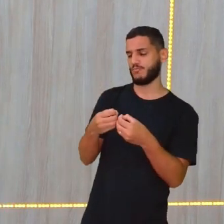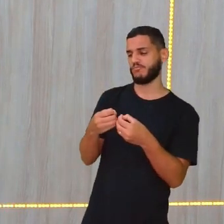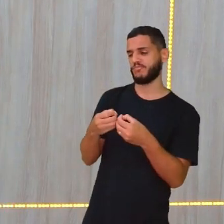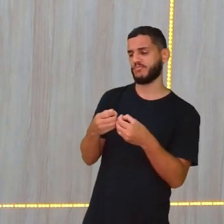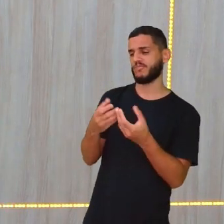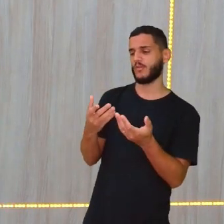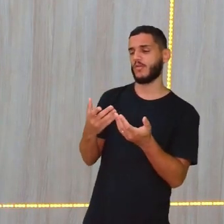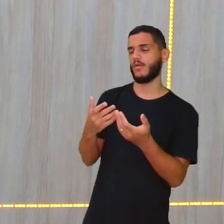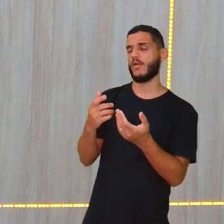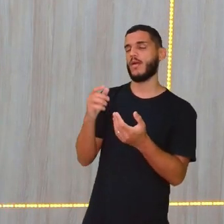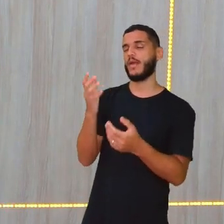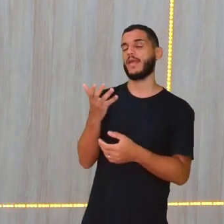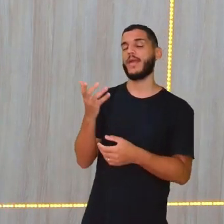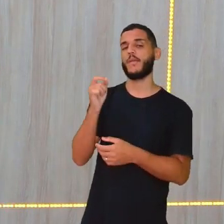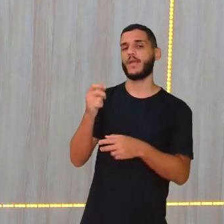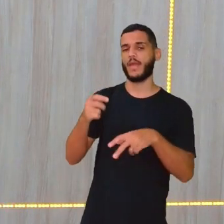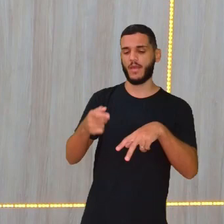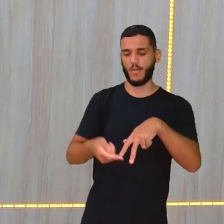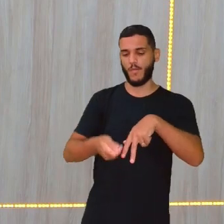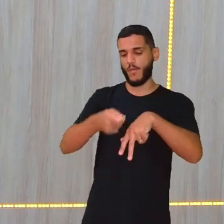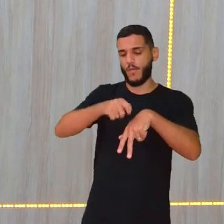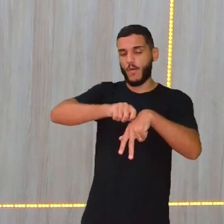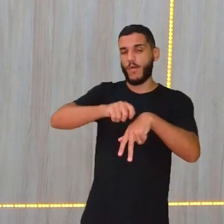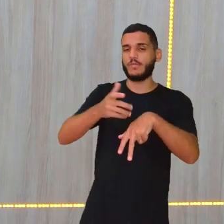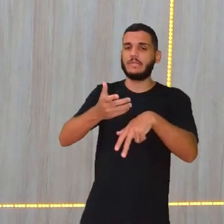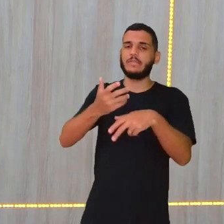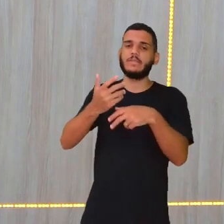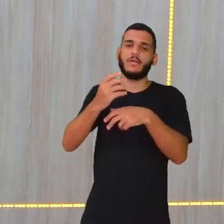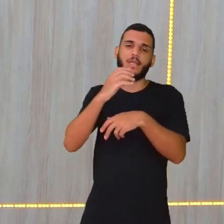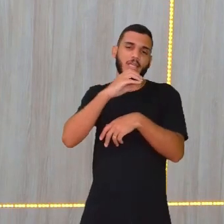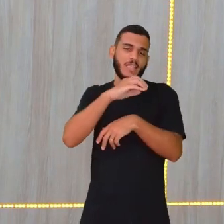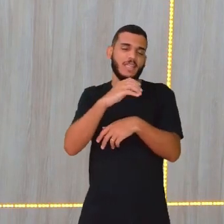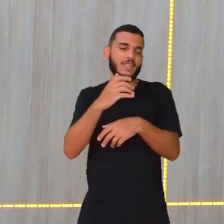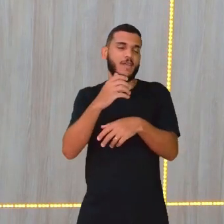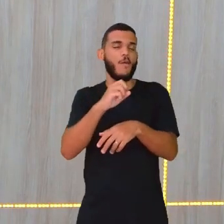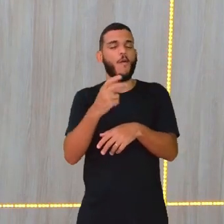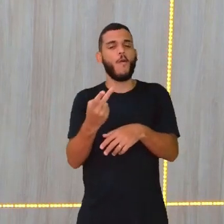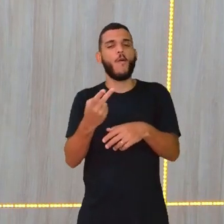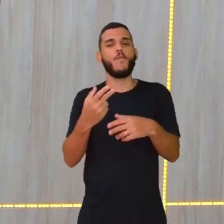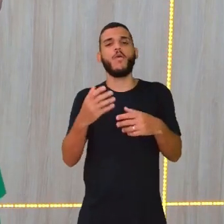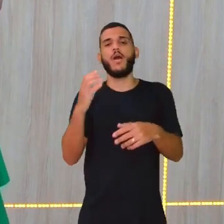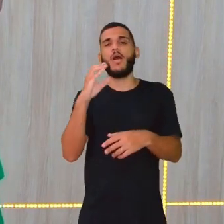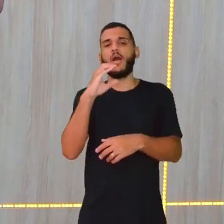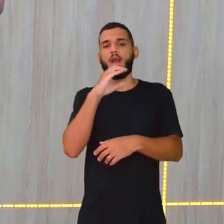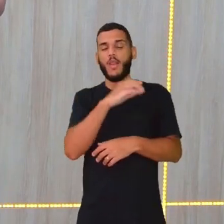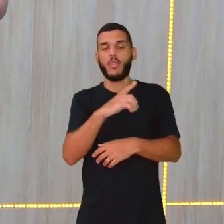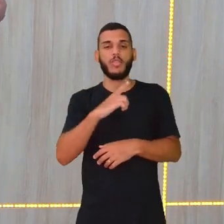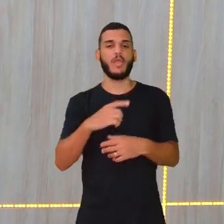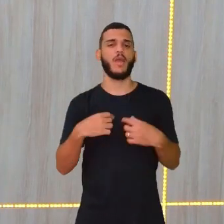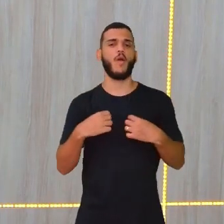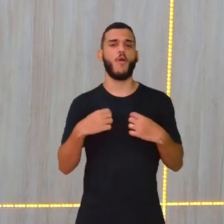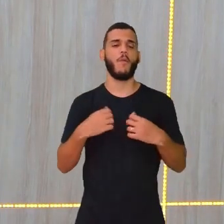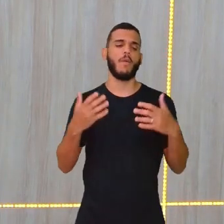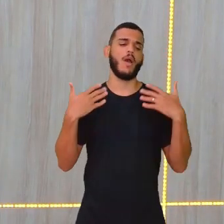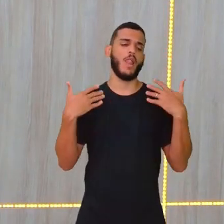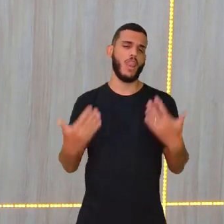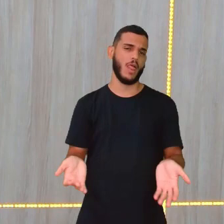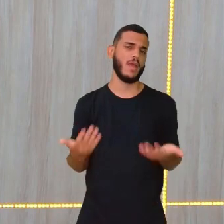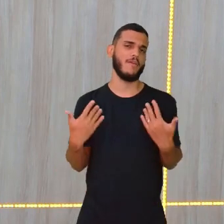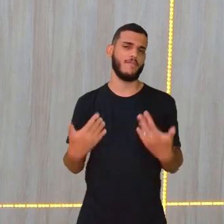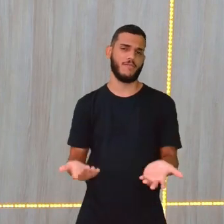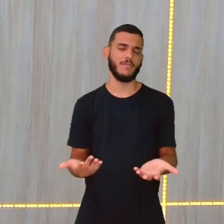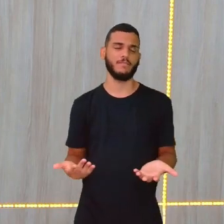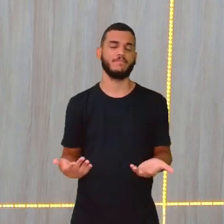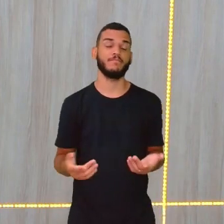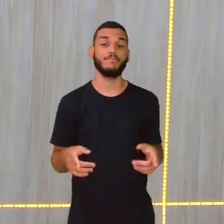quer um lençol bem quentinho, não é? E quando a gente está com calor, porque a gente quer ficar com roupas leves. Mas também, além dessa sugestão,